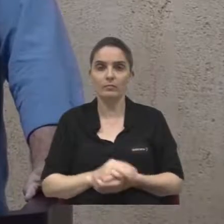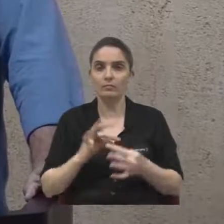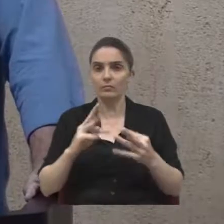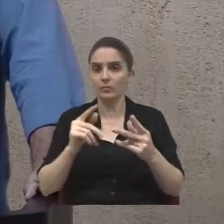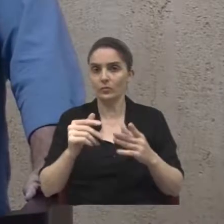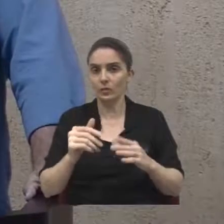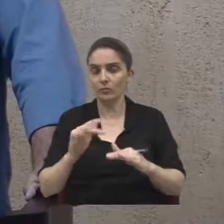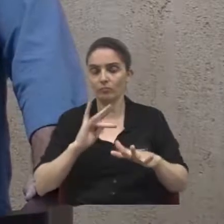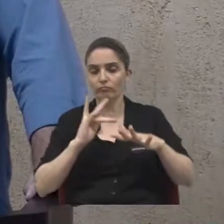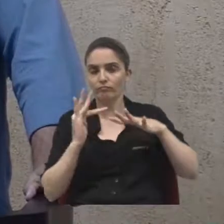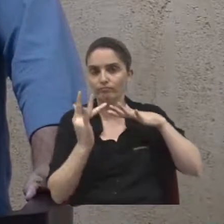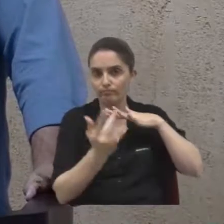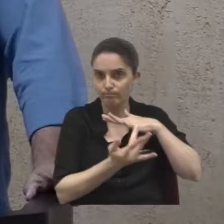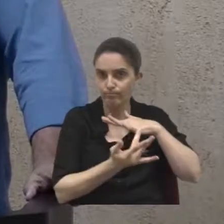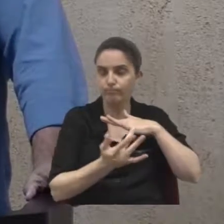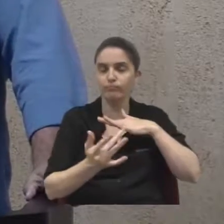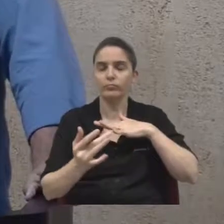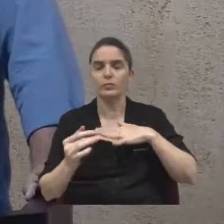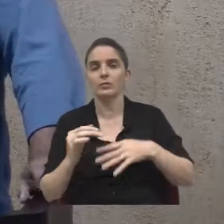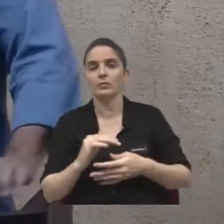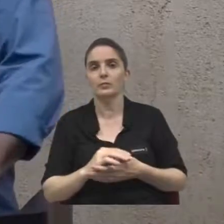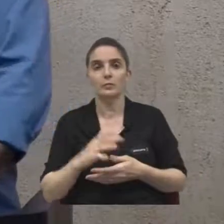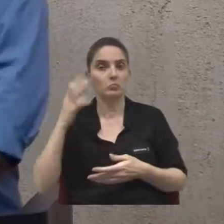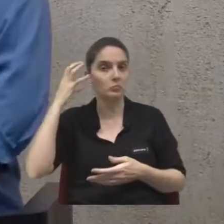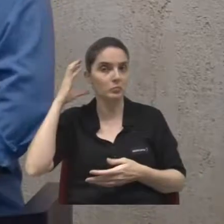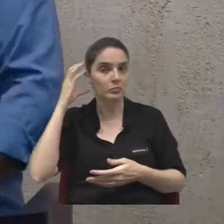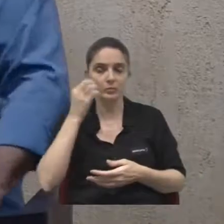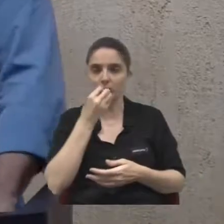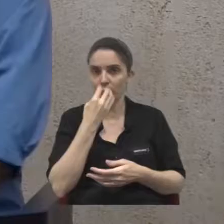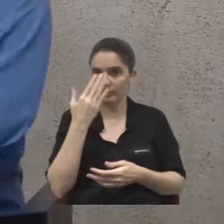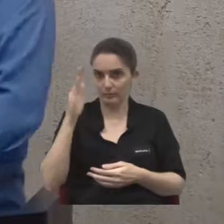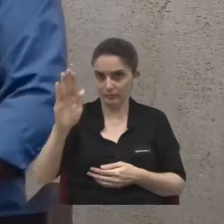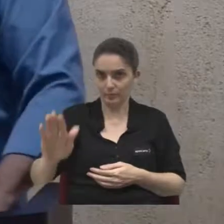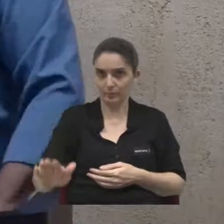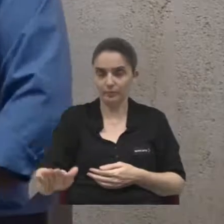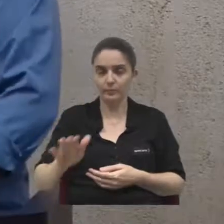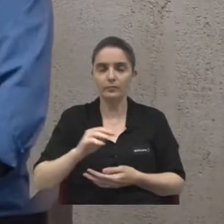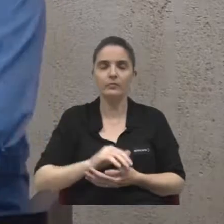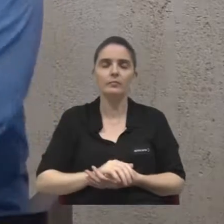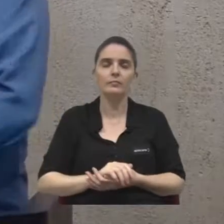sociais, na rádio, boa tarde. Senhor presidente,